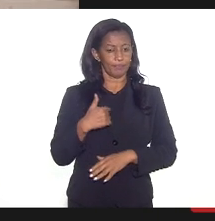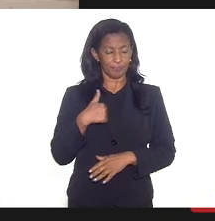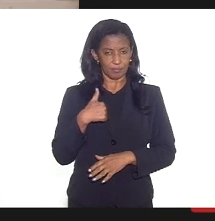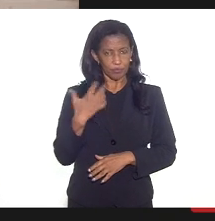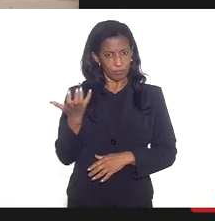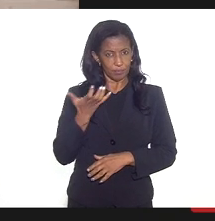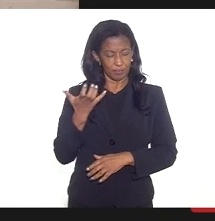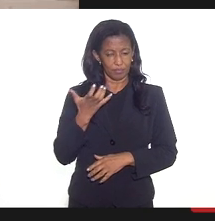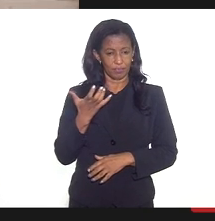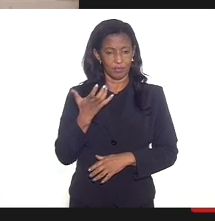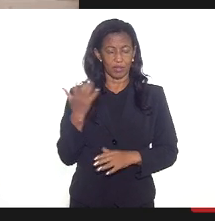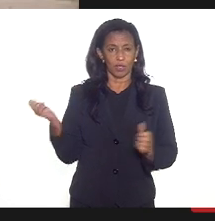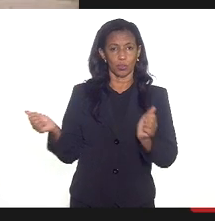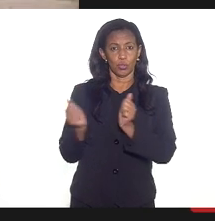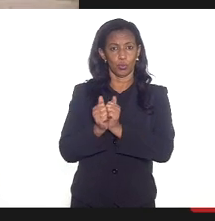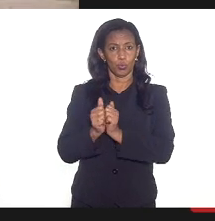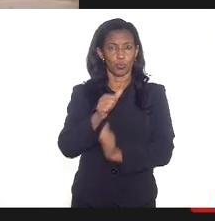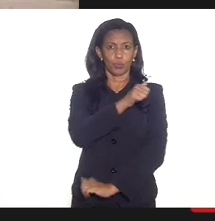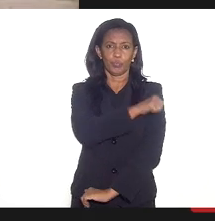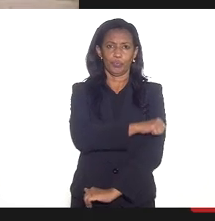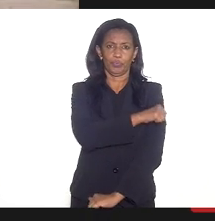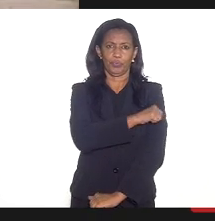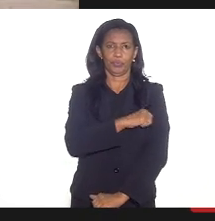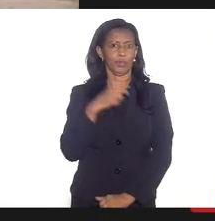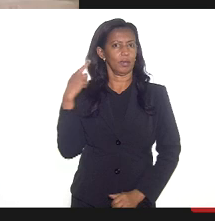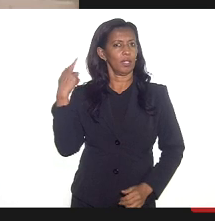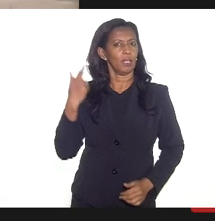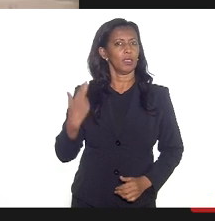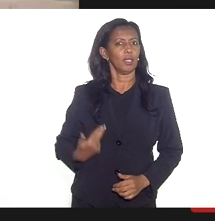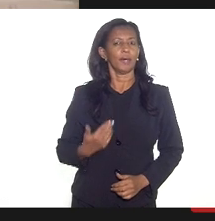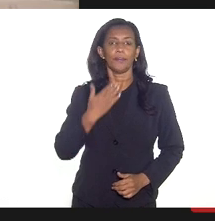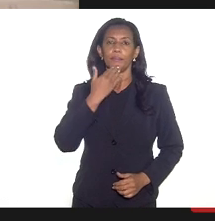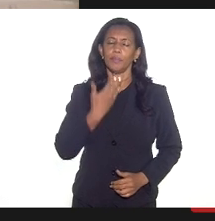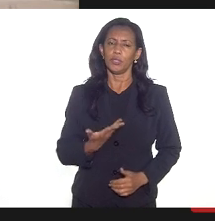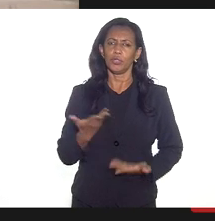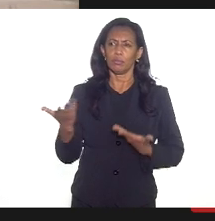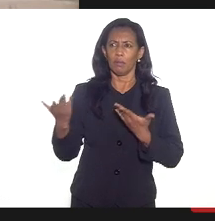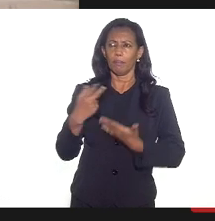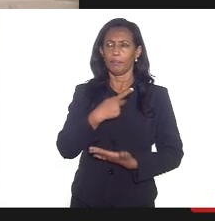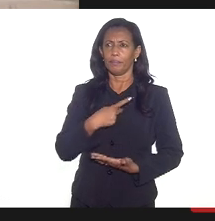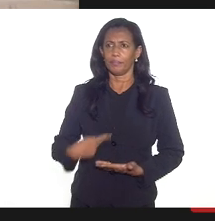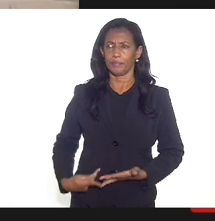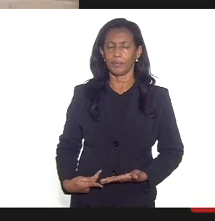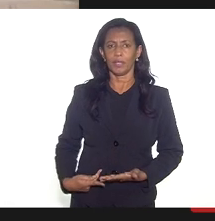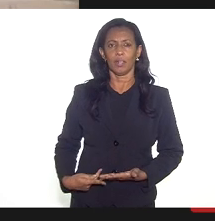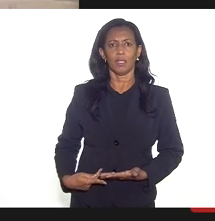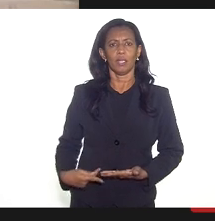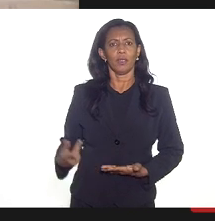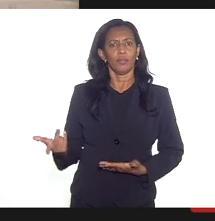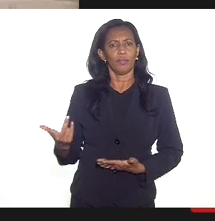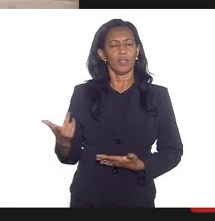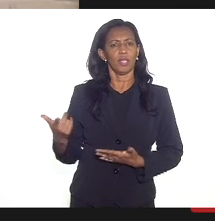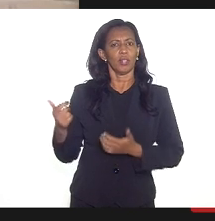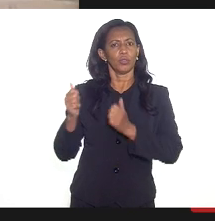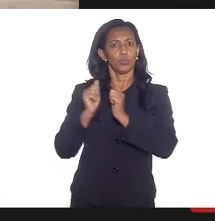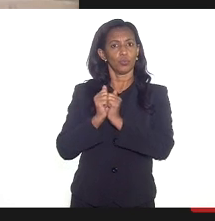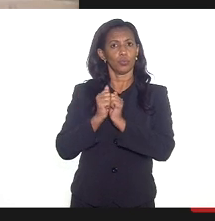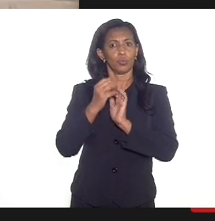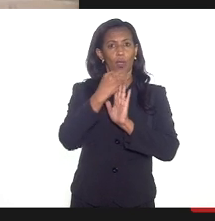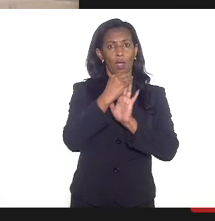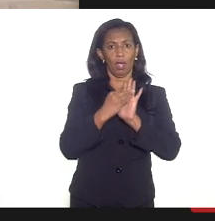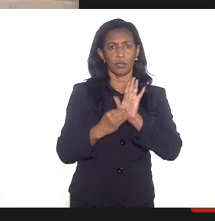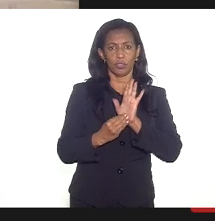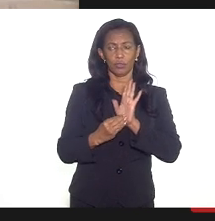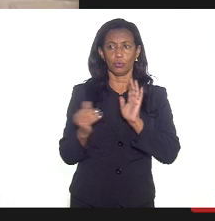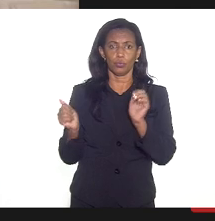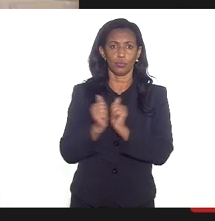coro com a deputada enfermeira Rejane, pedindo que Vossa Excelência intervenha nesse caso da agenda com o